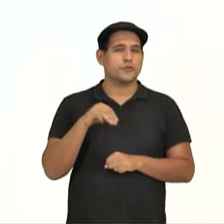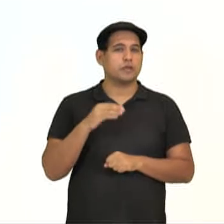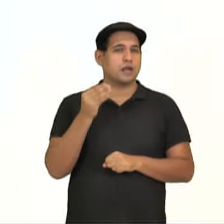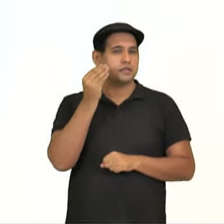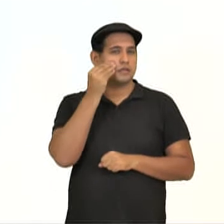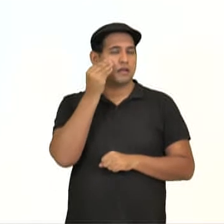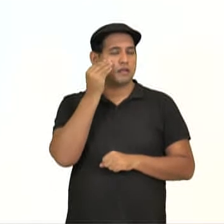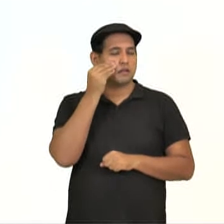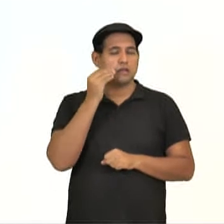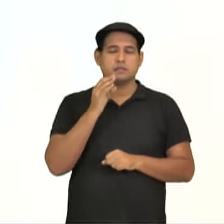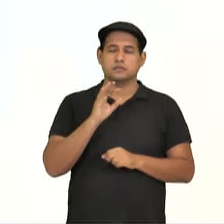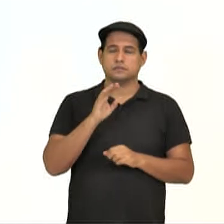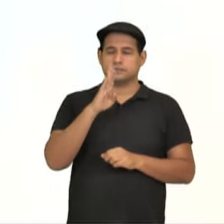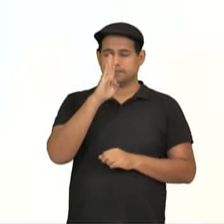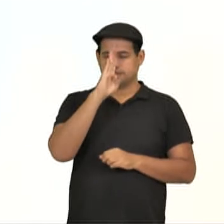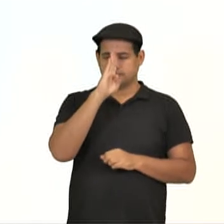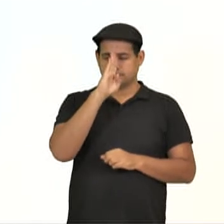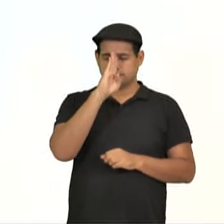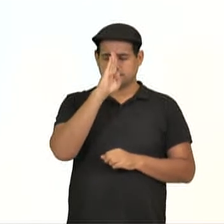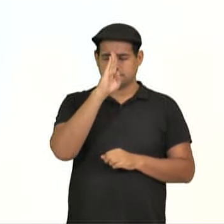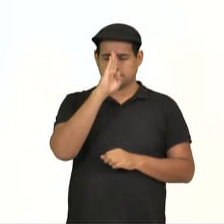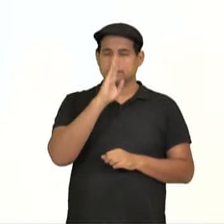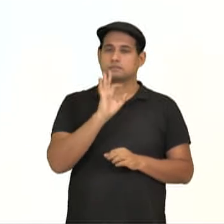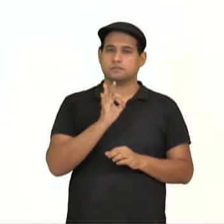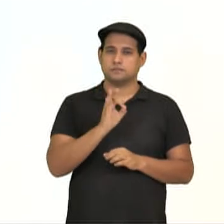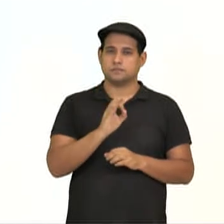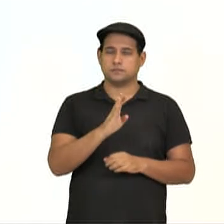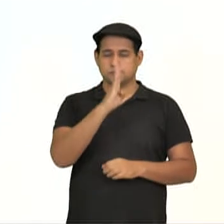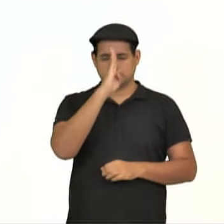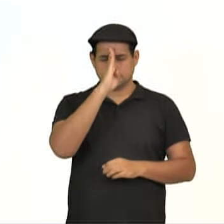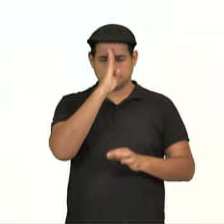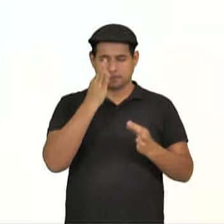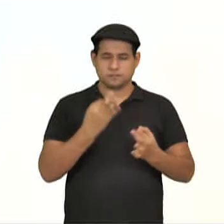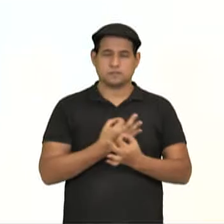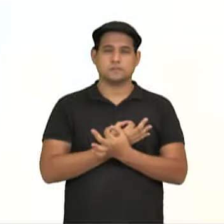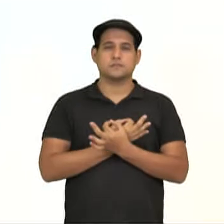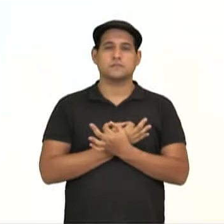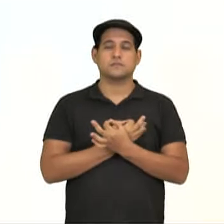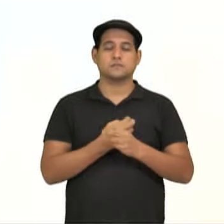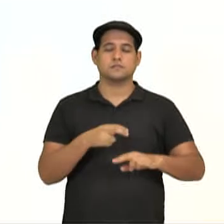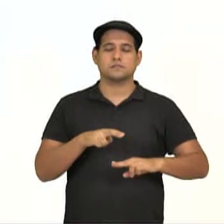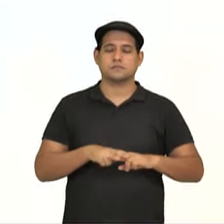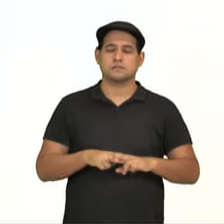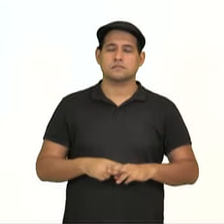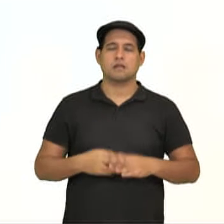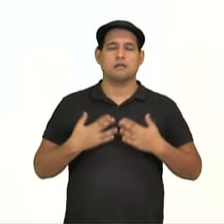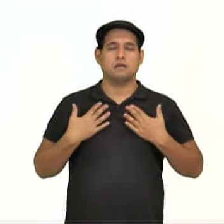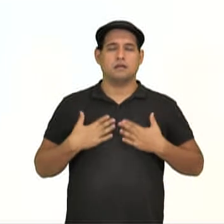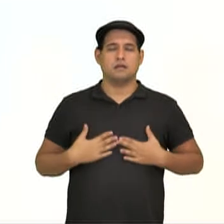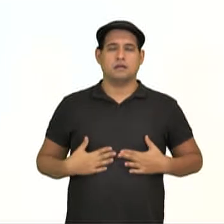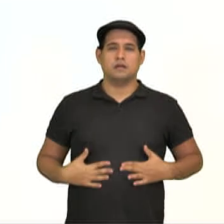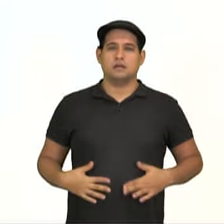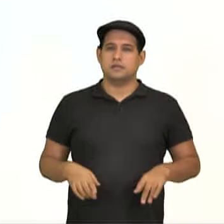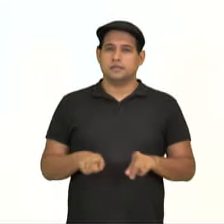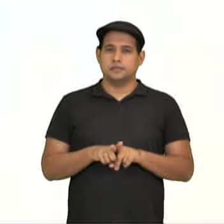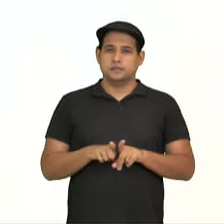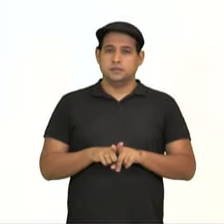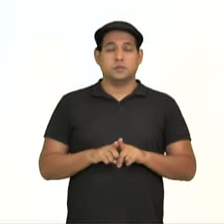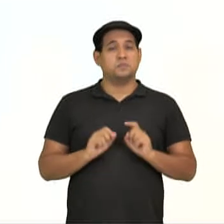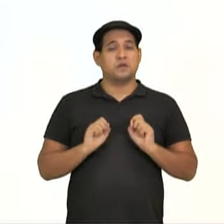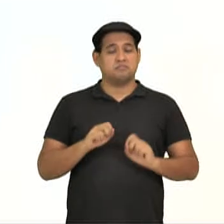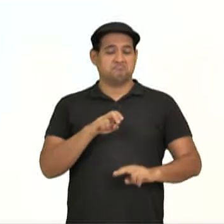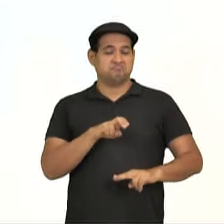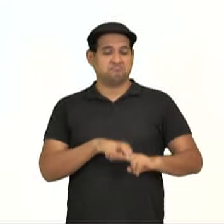tenta manter esse estado de meditação, de concentração. Posicione-se de maneira confortável. A posição pode